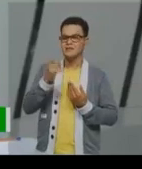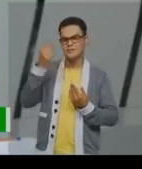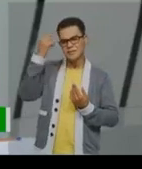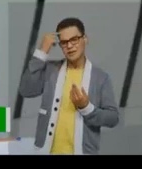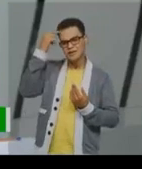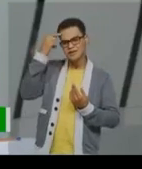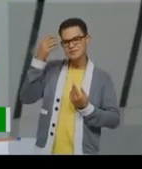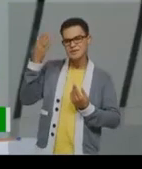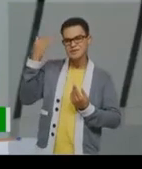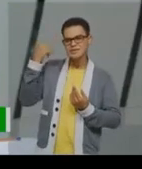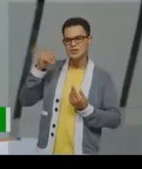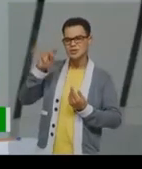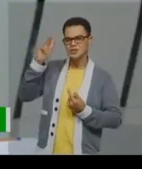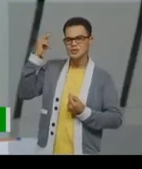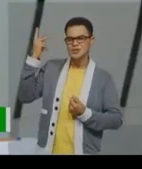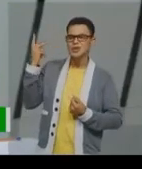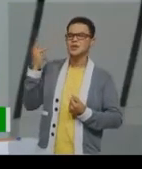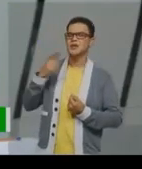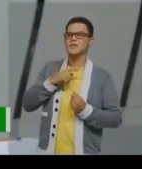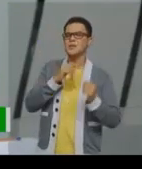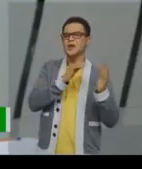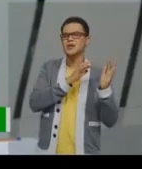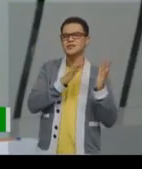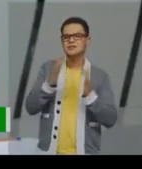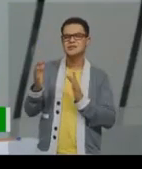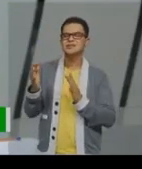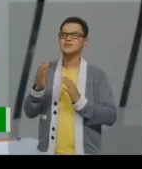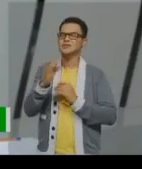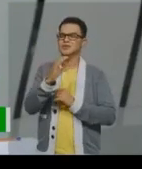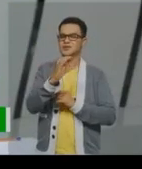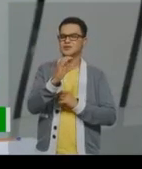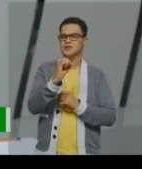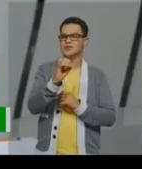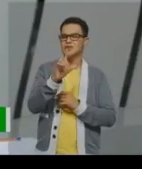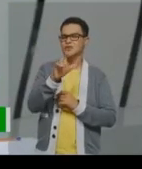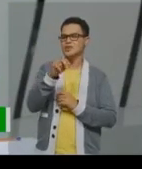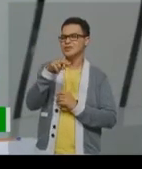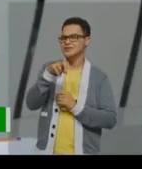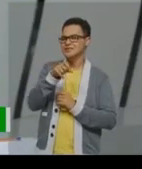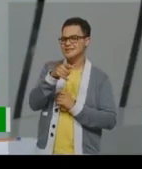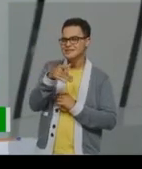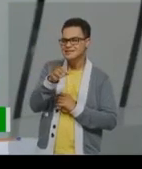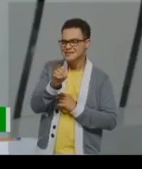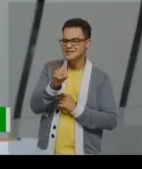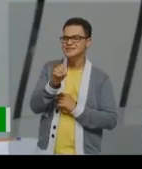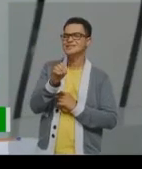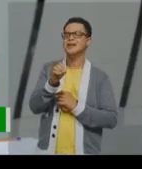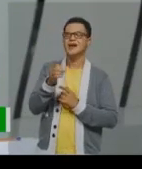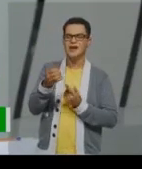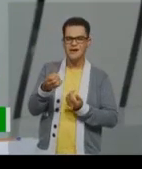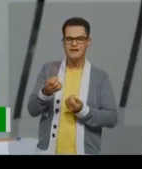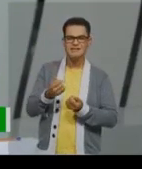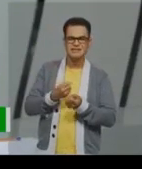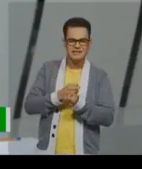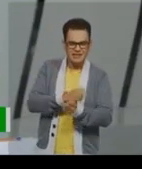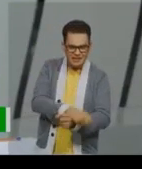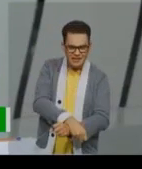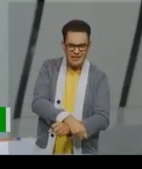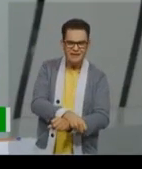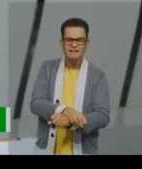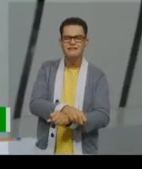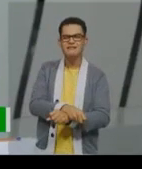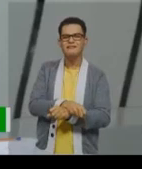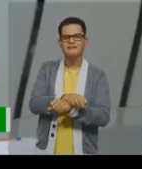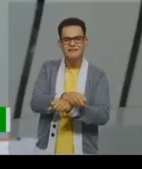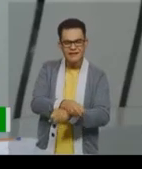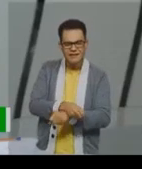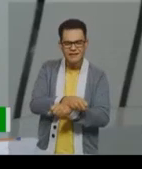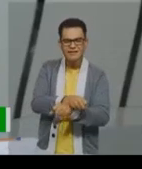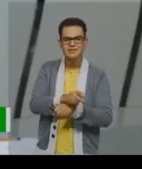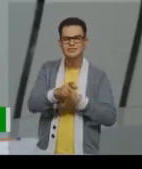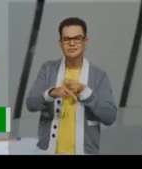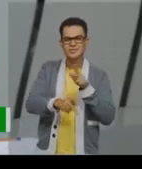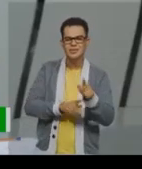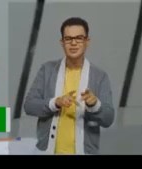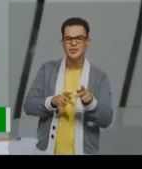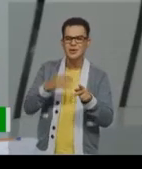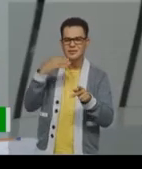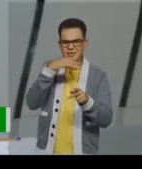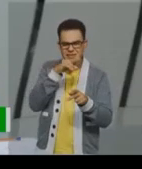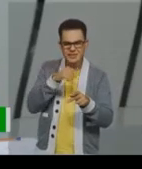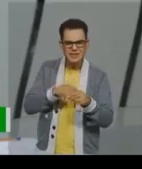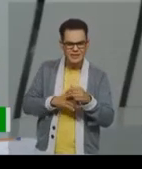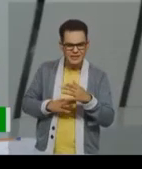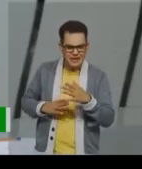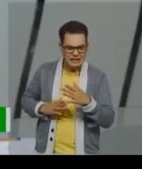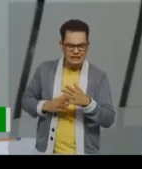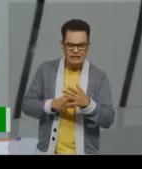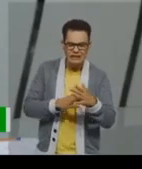de colonização, né, e tratar aí da escravização de pessoas nesse período, a gente já entende que há um obstáculo muito grande, né, para o